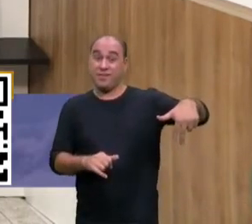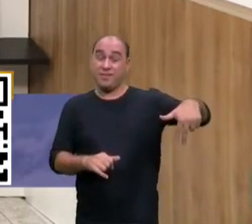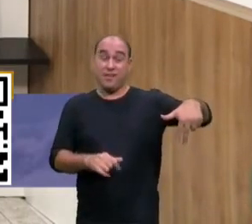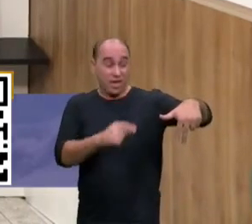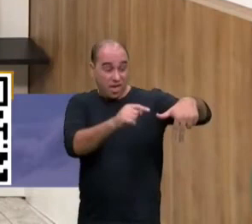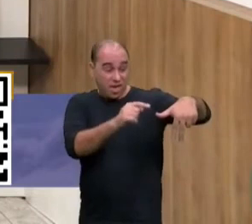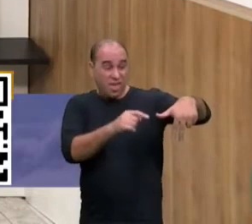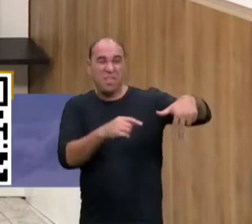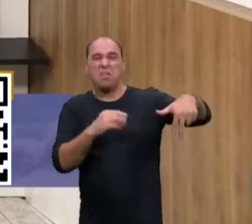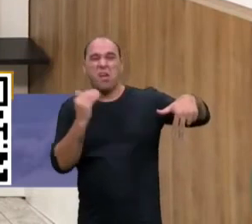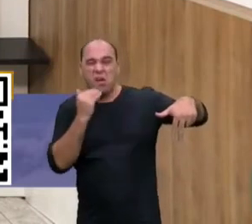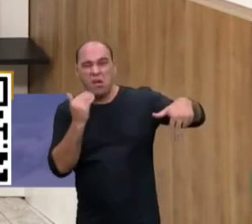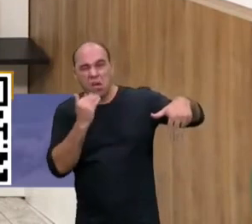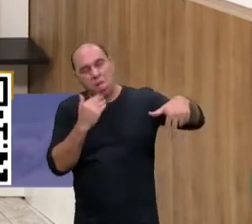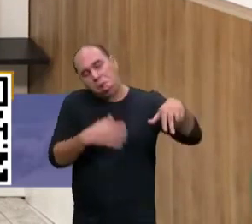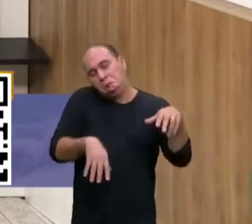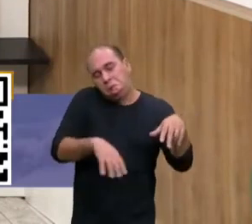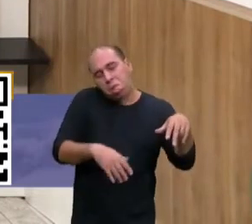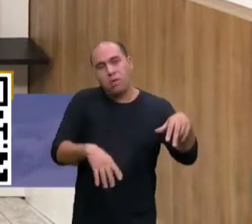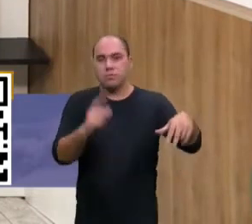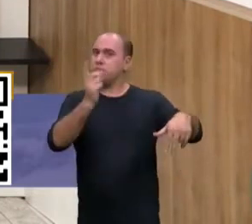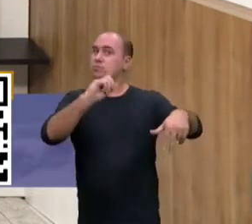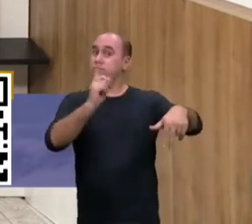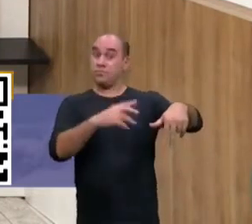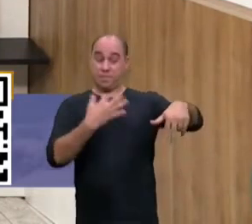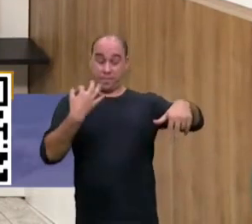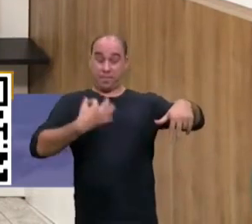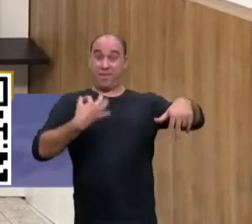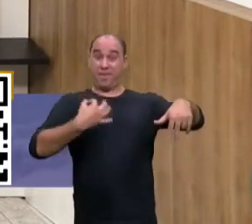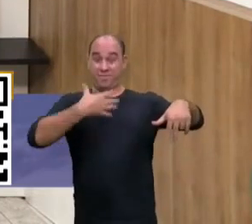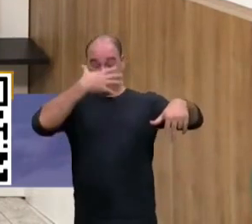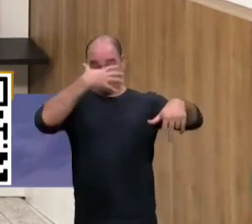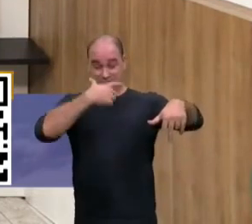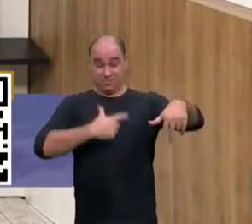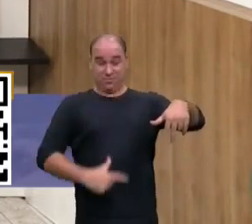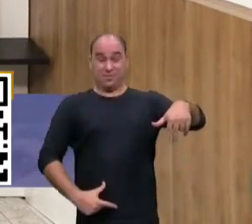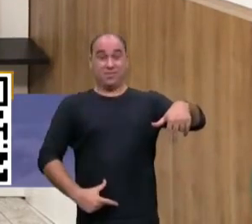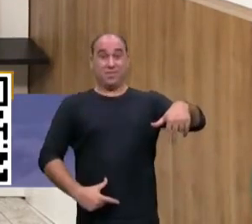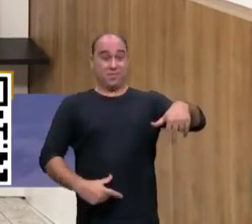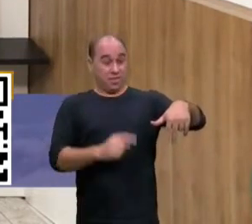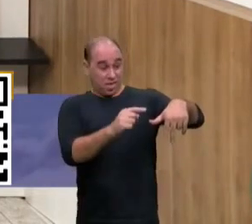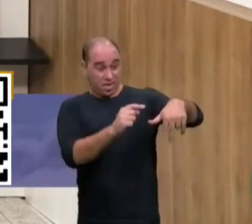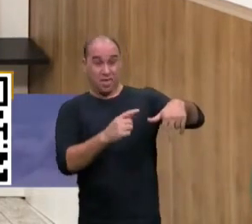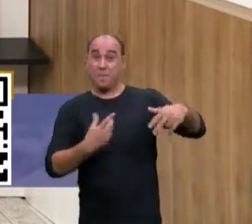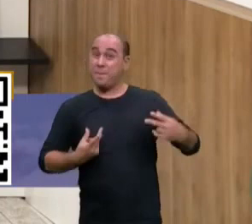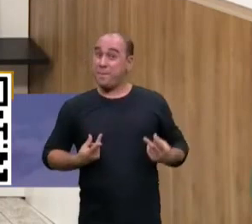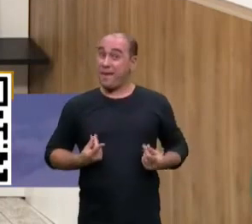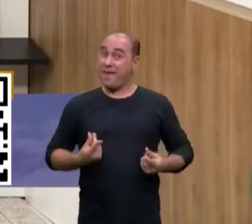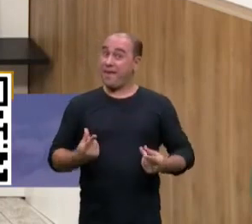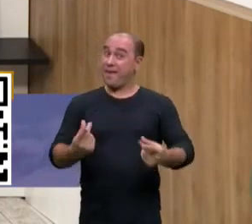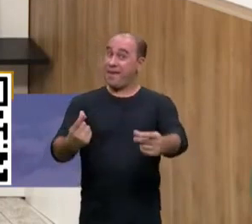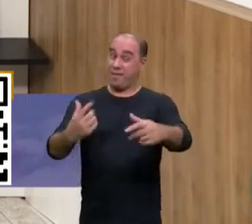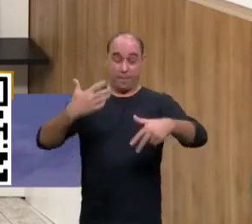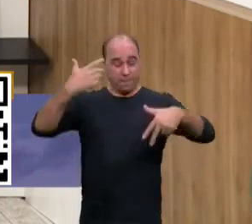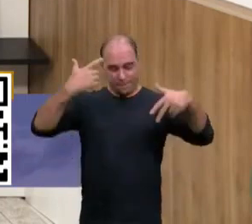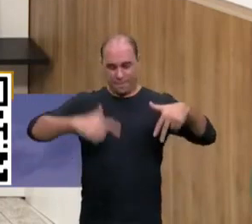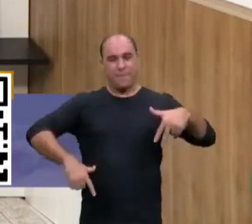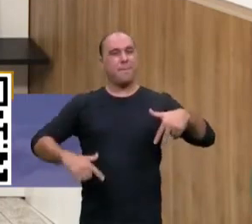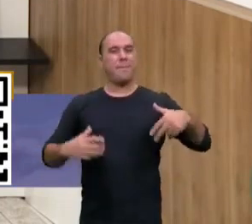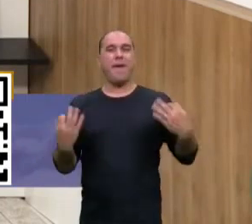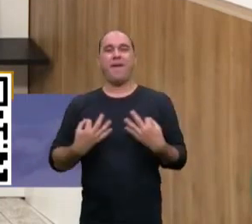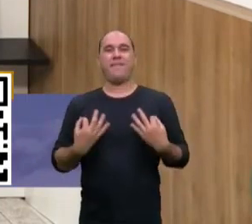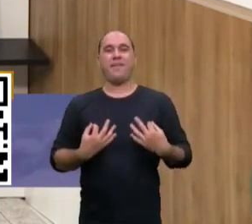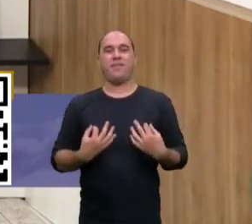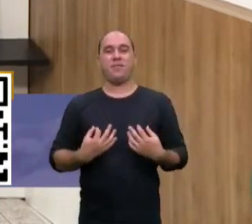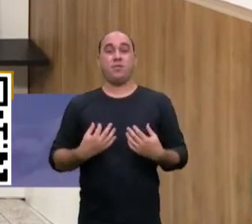ressuscitarão perfeitos seremos perfeitos para sempre e a morte será